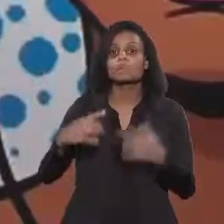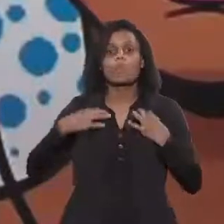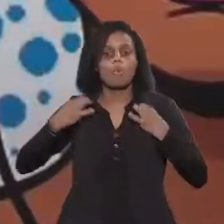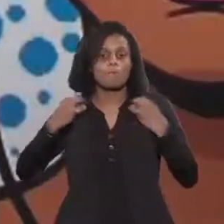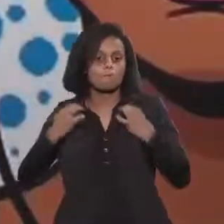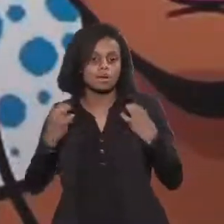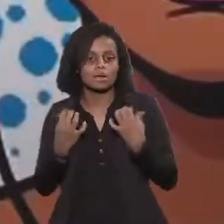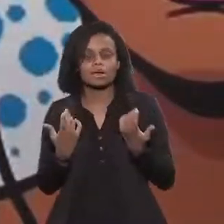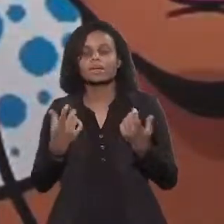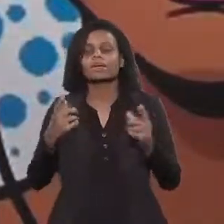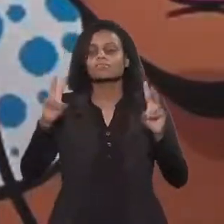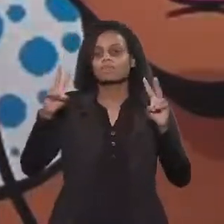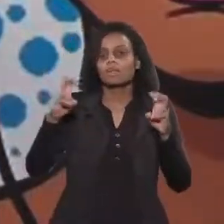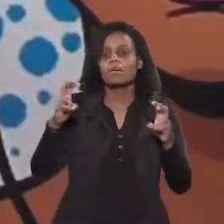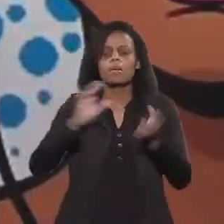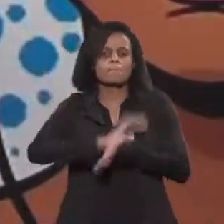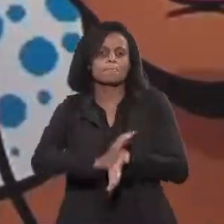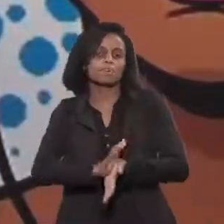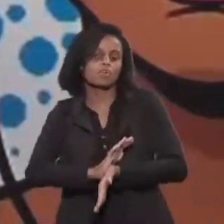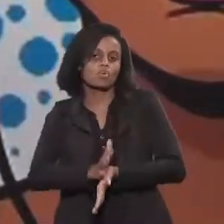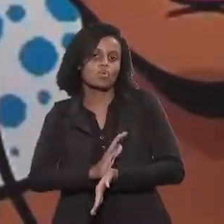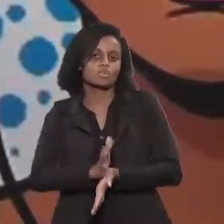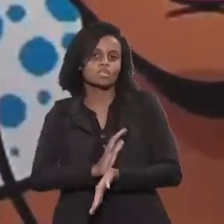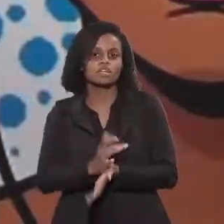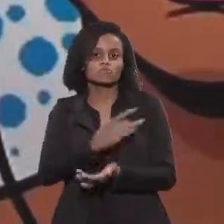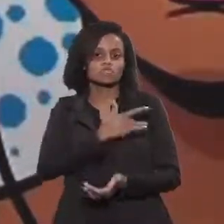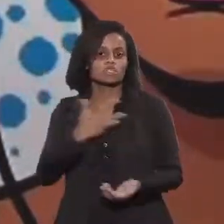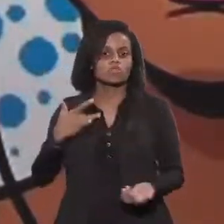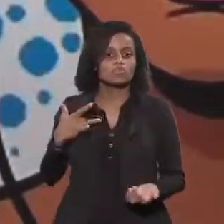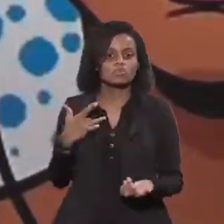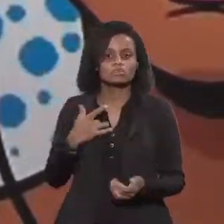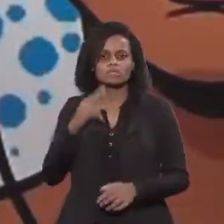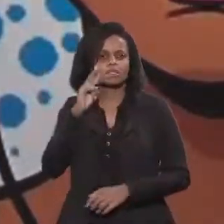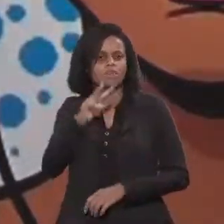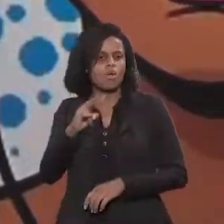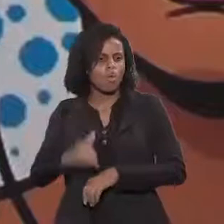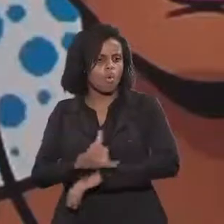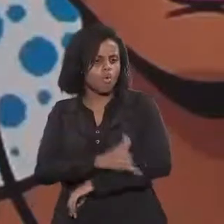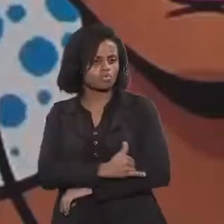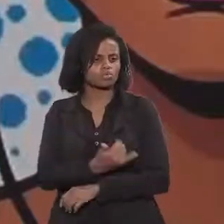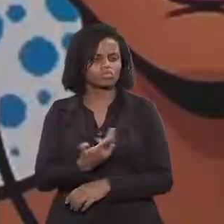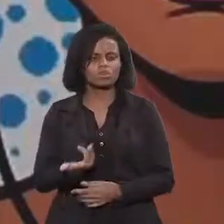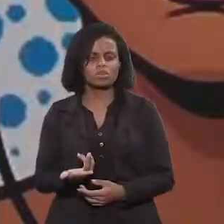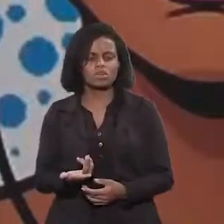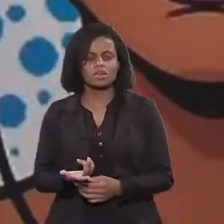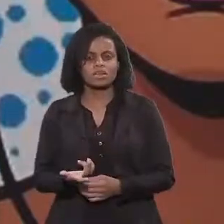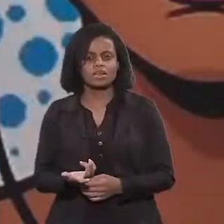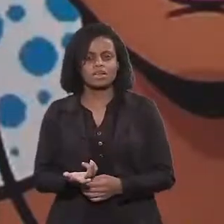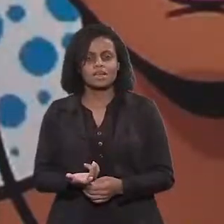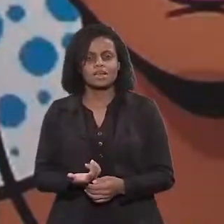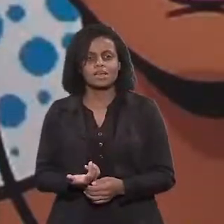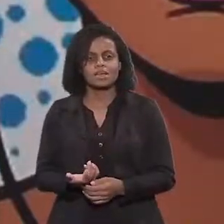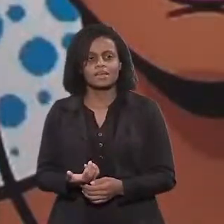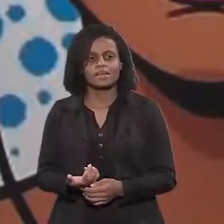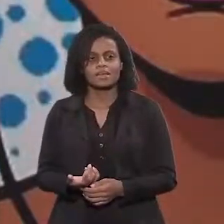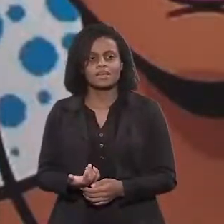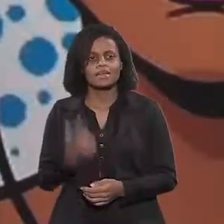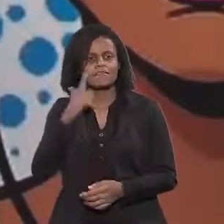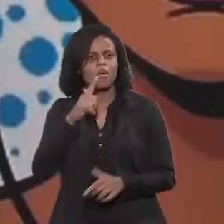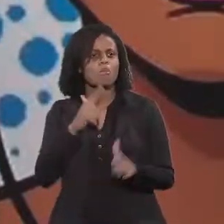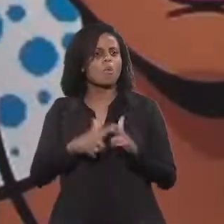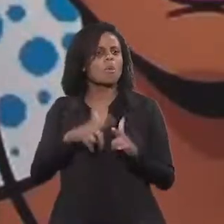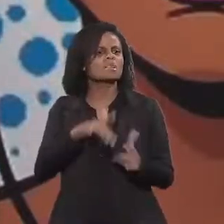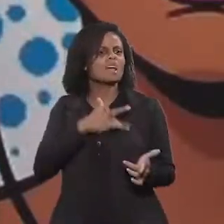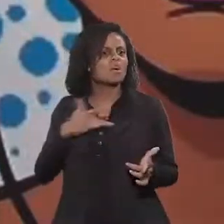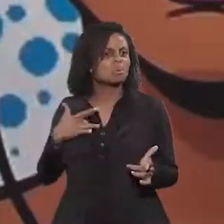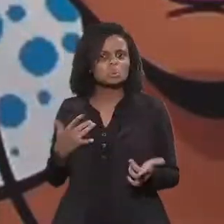das roupas, a questão do preconceito com a saúde, de você olhar para o corpo gordo e ver só